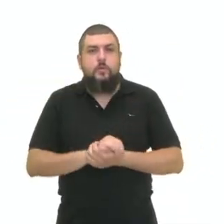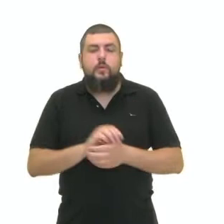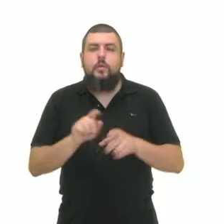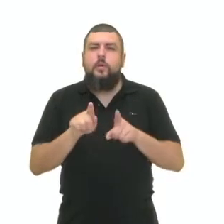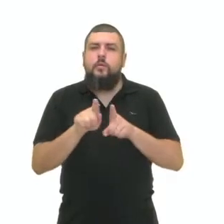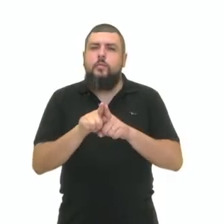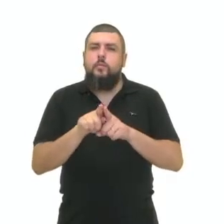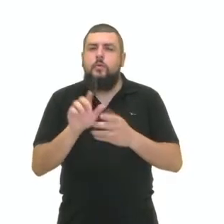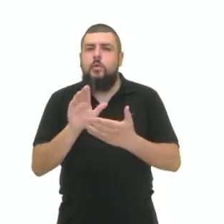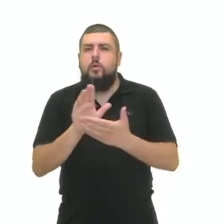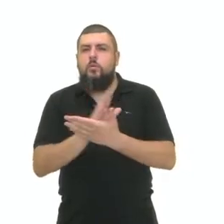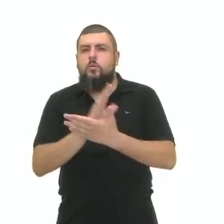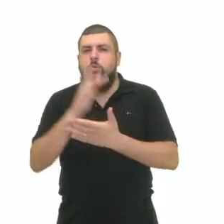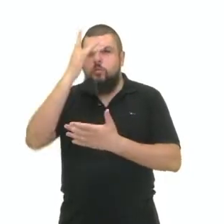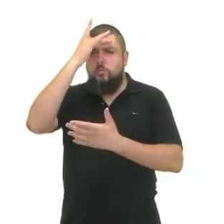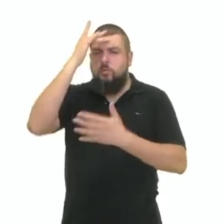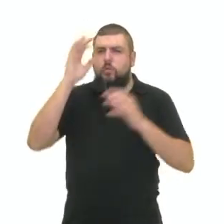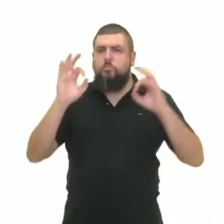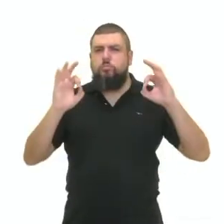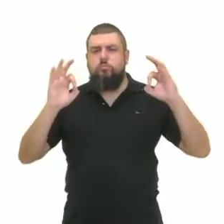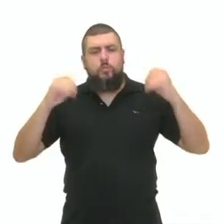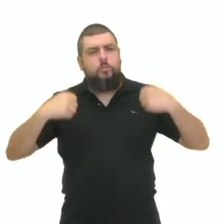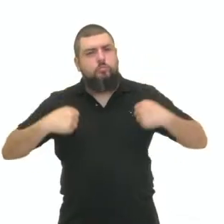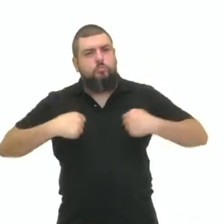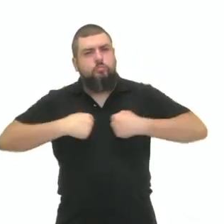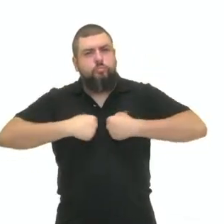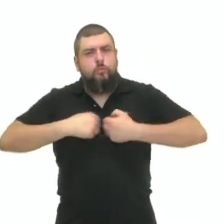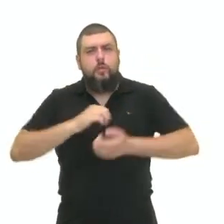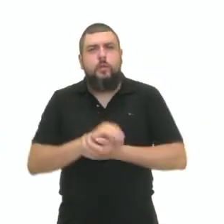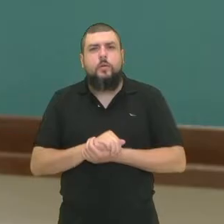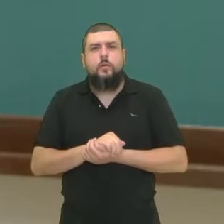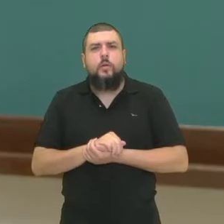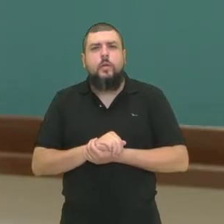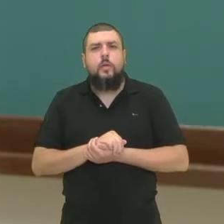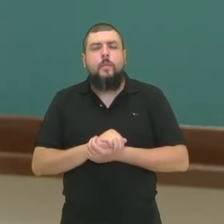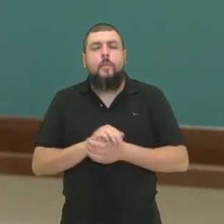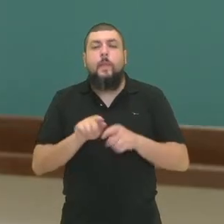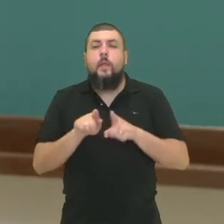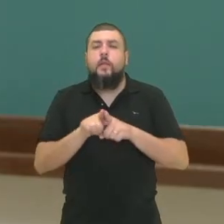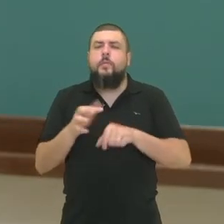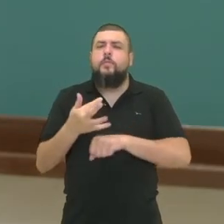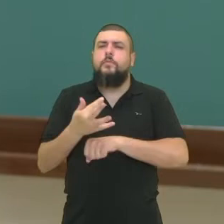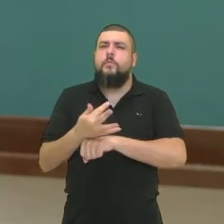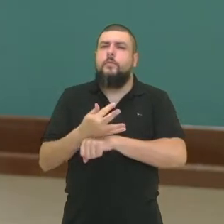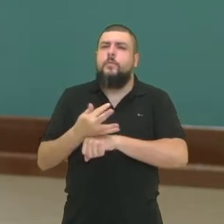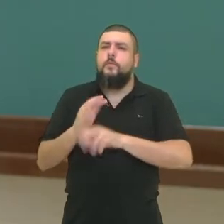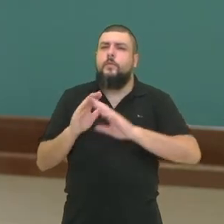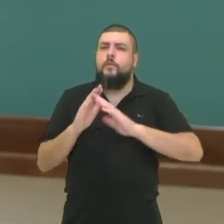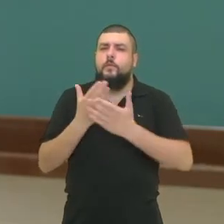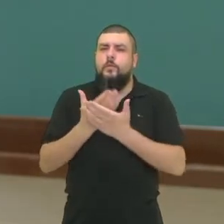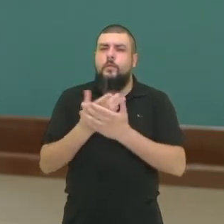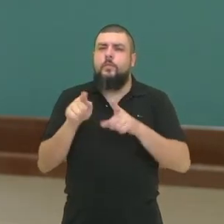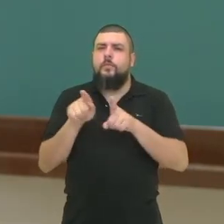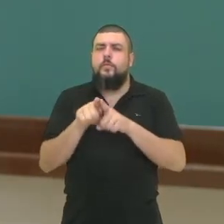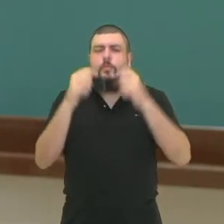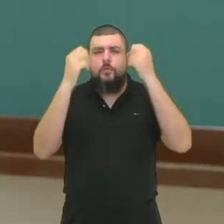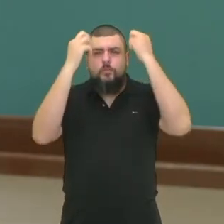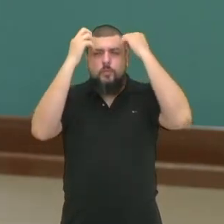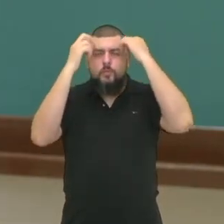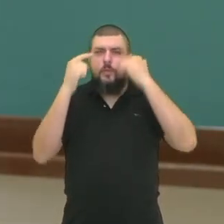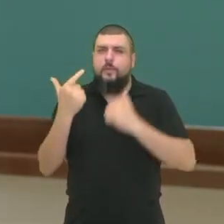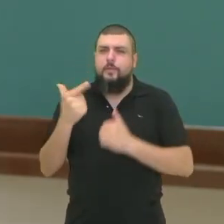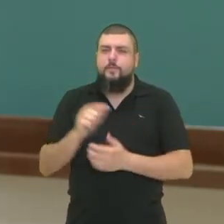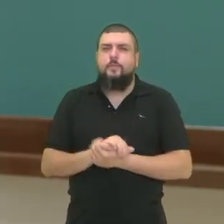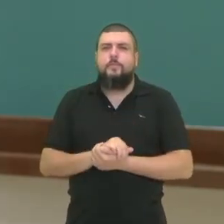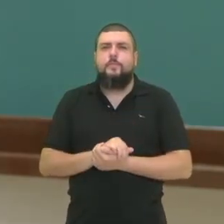mais elegantes, porque põe mais roupa, mais sobreposição, né? Recesso escolar e, claro, não ficar suando. Com isso, chegamos